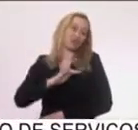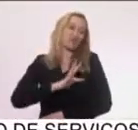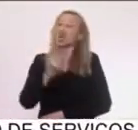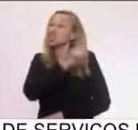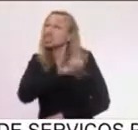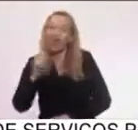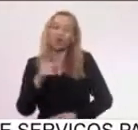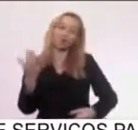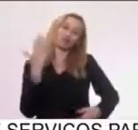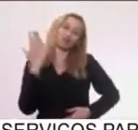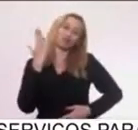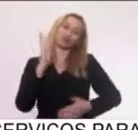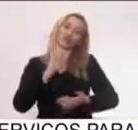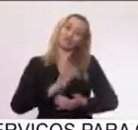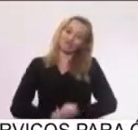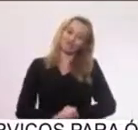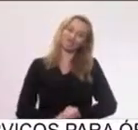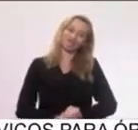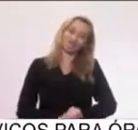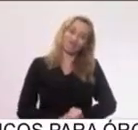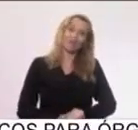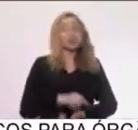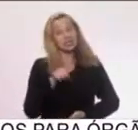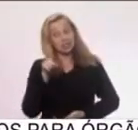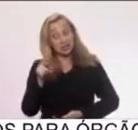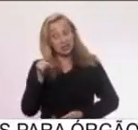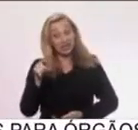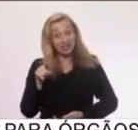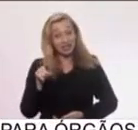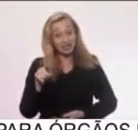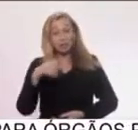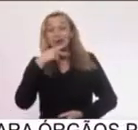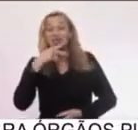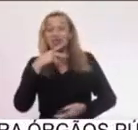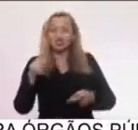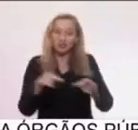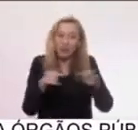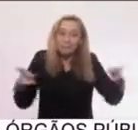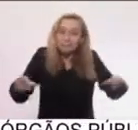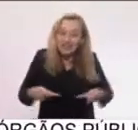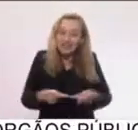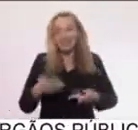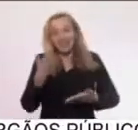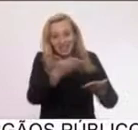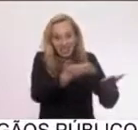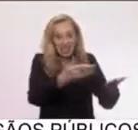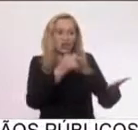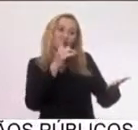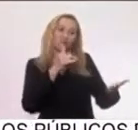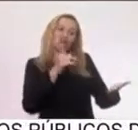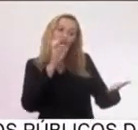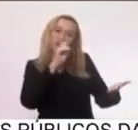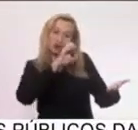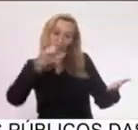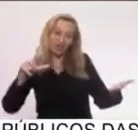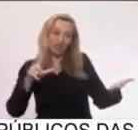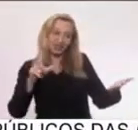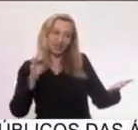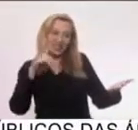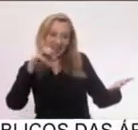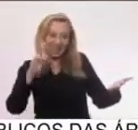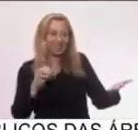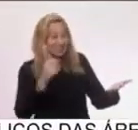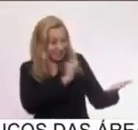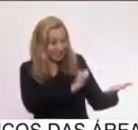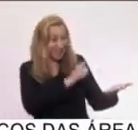o marginal, que é esse partido da pizza. Está aqui, ó, Coronel Salema, nosso presidente, me mostrando.